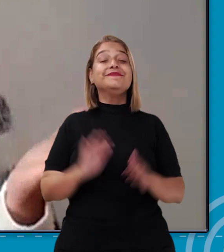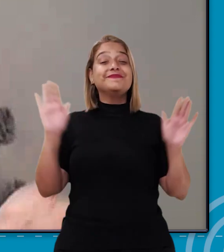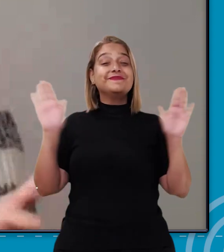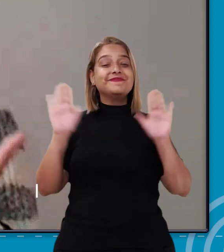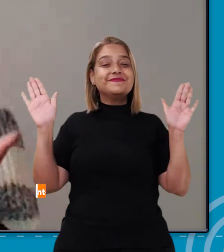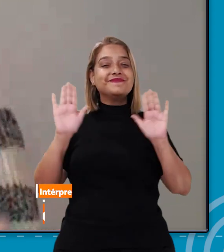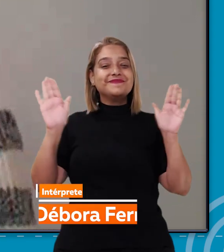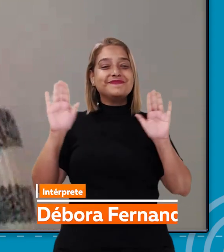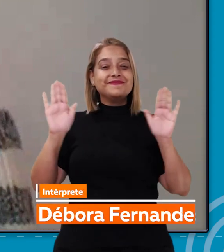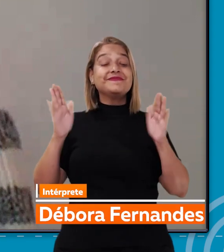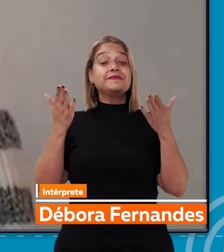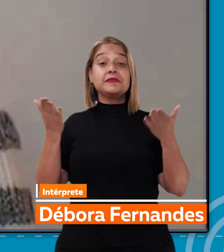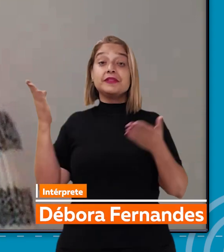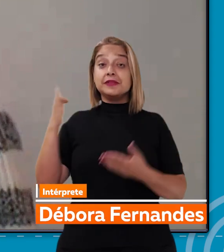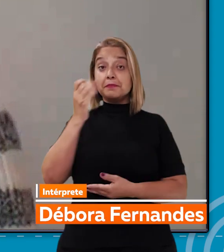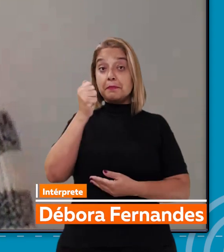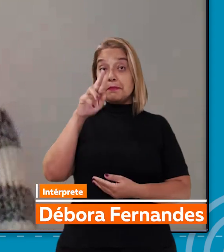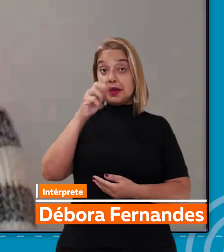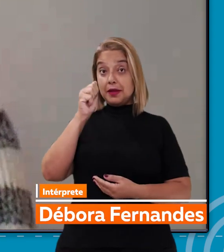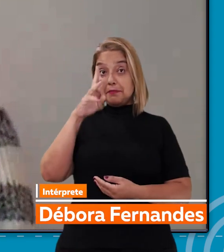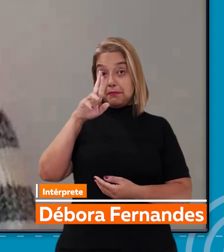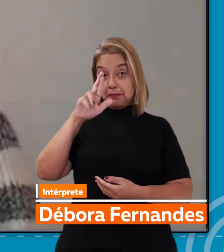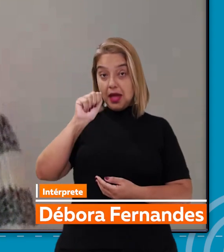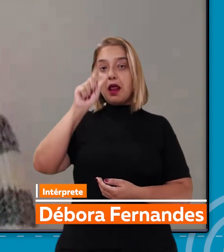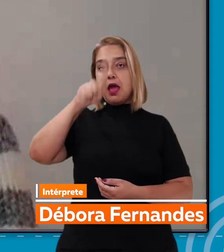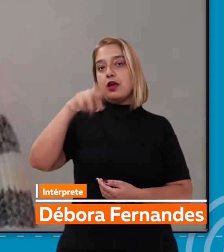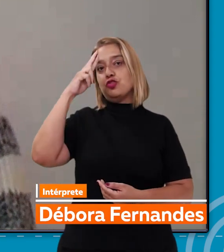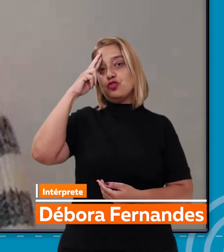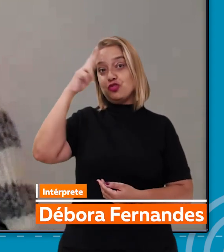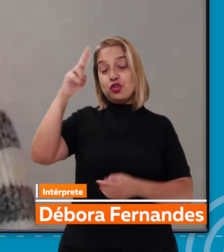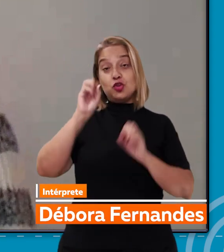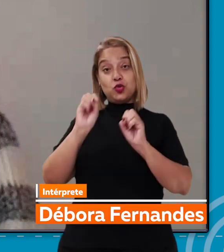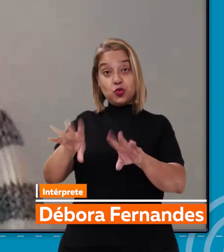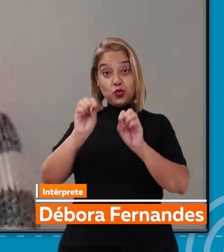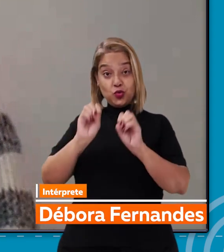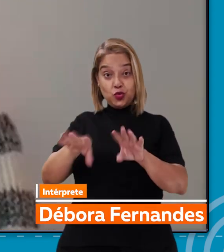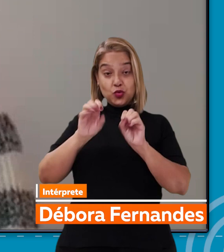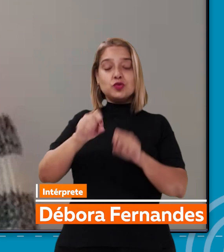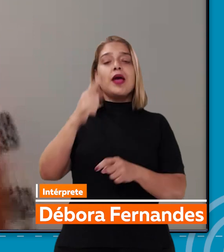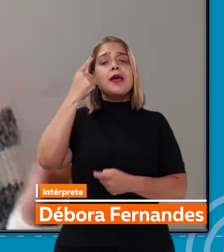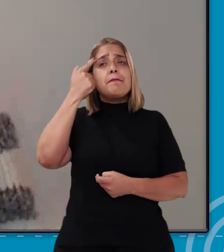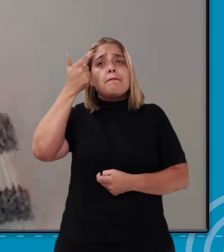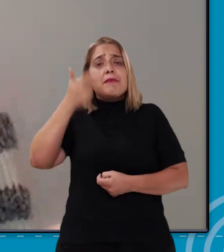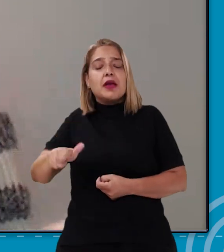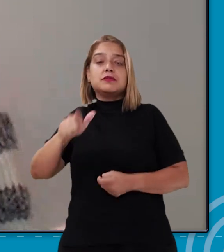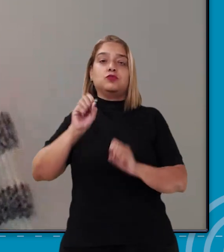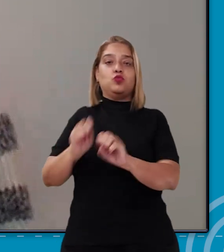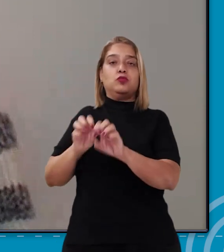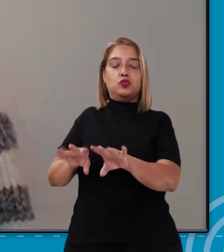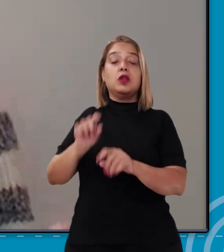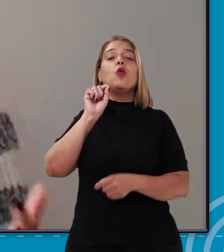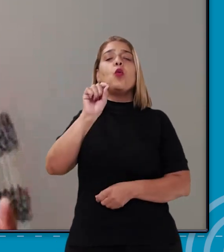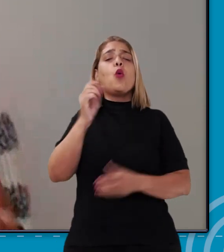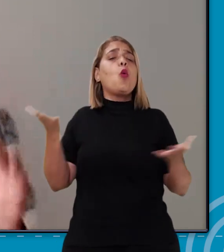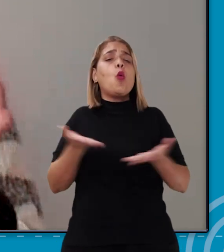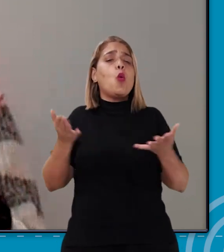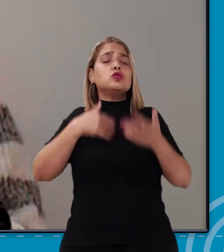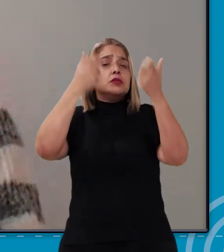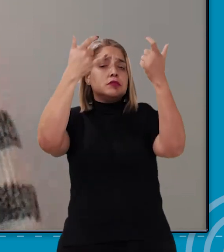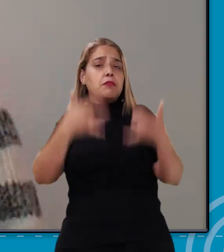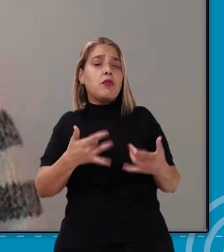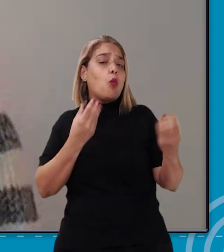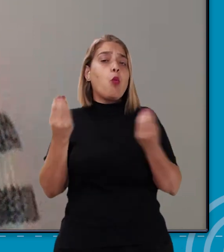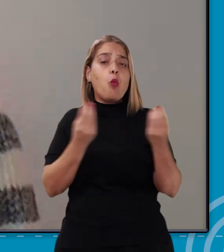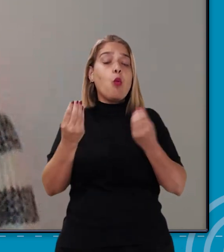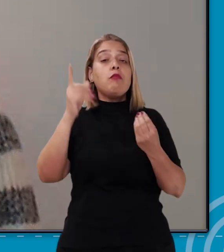Olá, pessoal! Eu sou a Bárbara Supparitz, sou diretora de Educação da Repensar Educacional. Vou falar com vocês um pouquinho